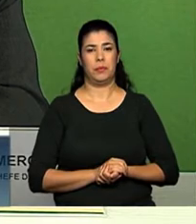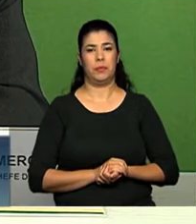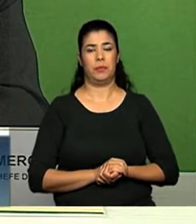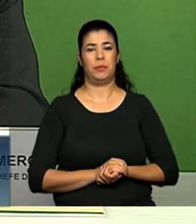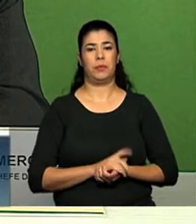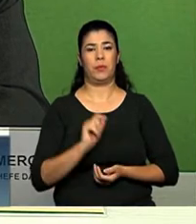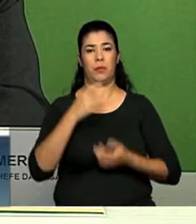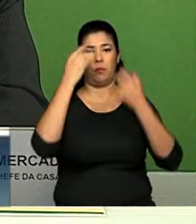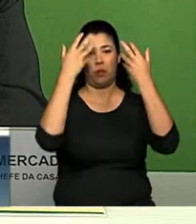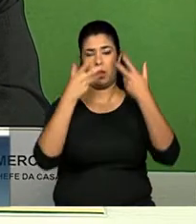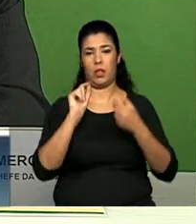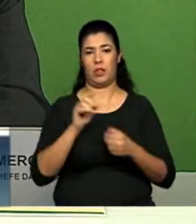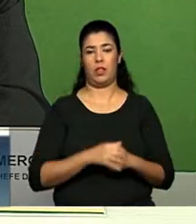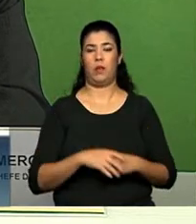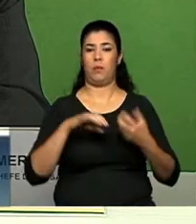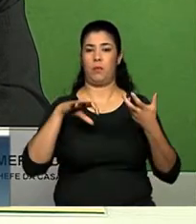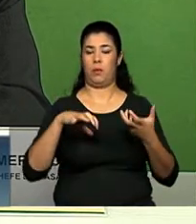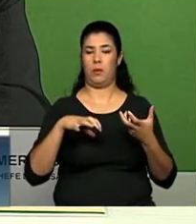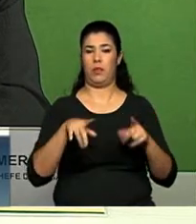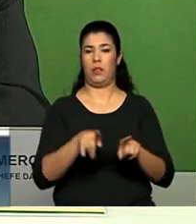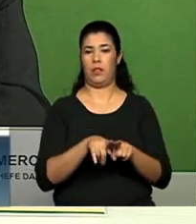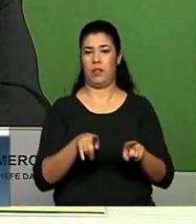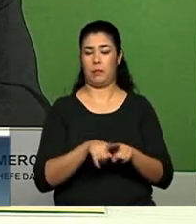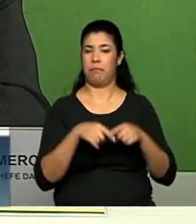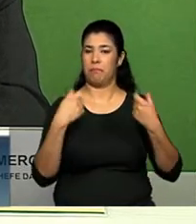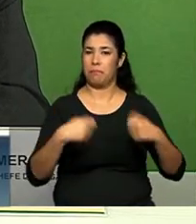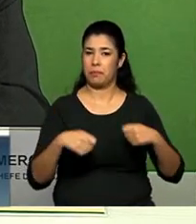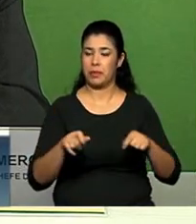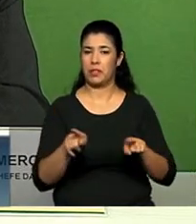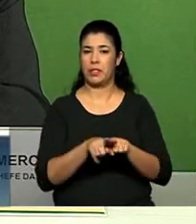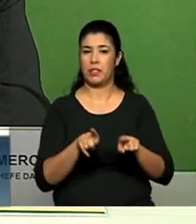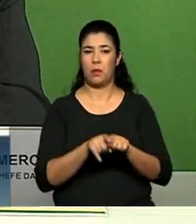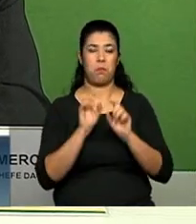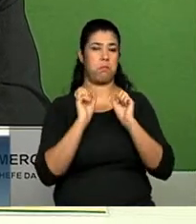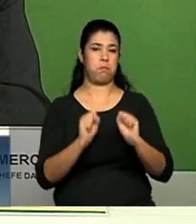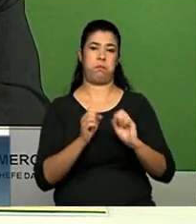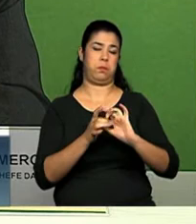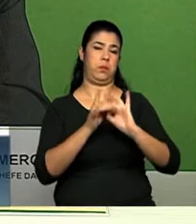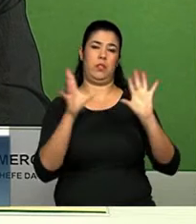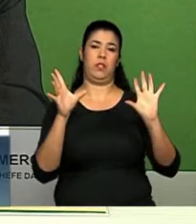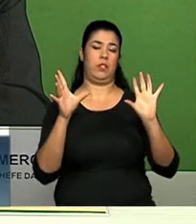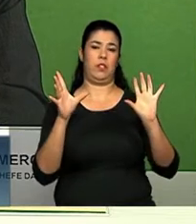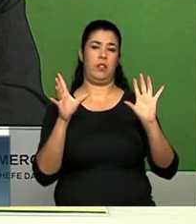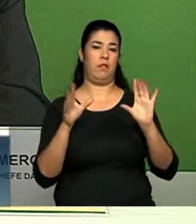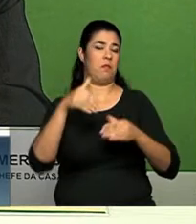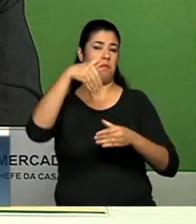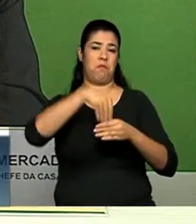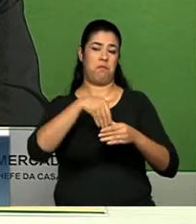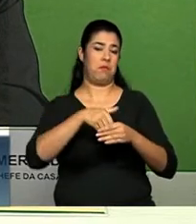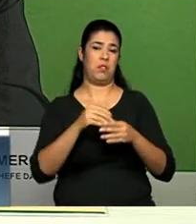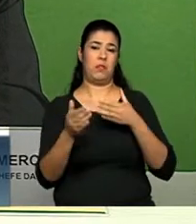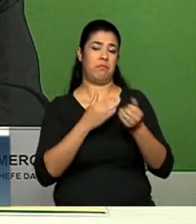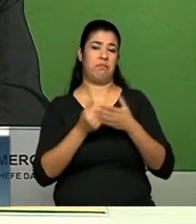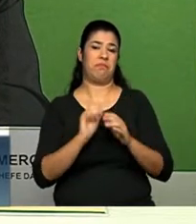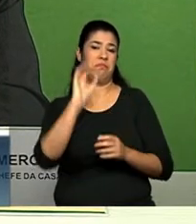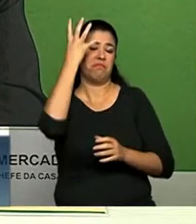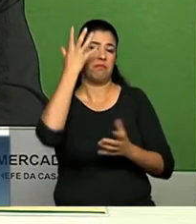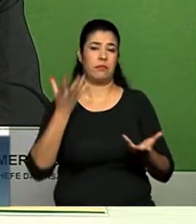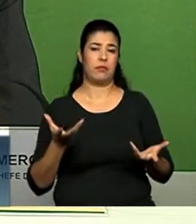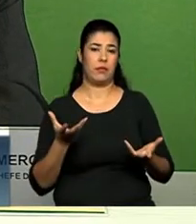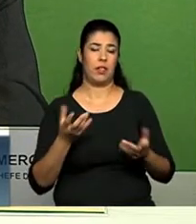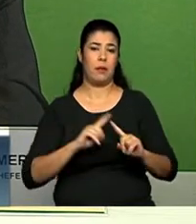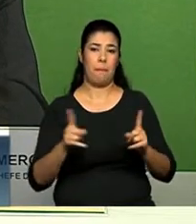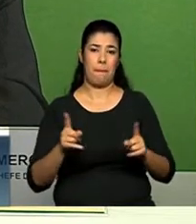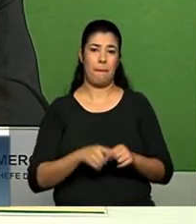Então, o que eu estou dizendo é o seguinte, o Congresso Nacional, ele tem um poder independente. Ele vai votar como achar que deve votar.